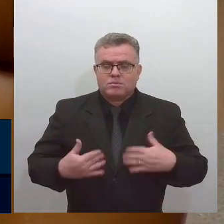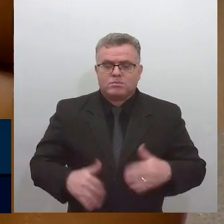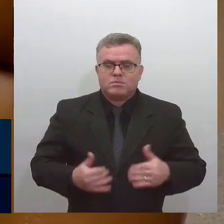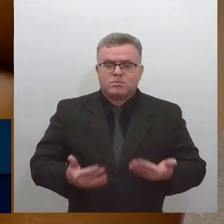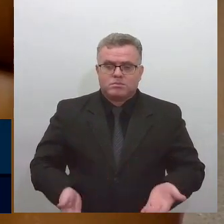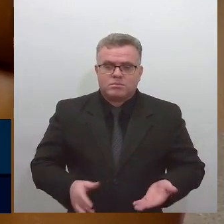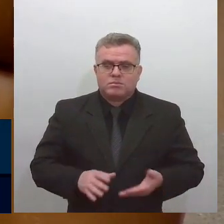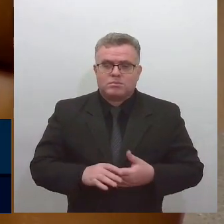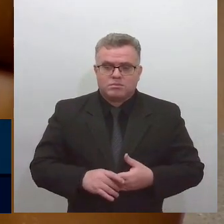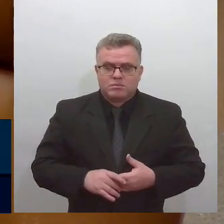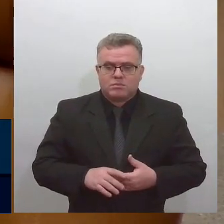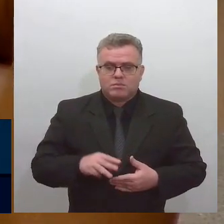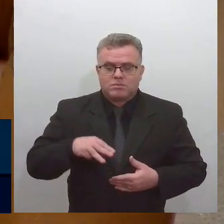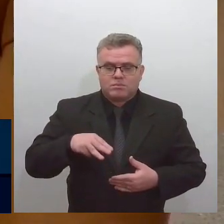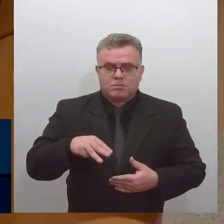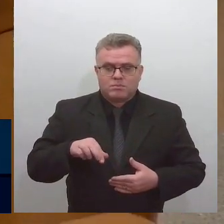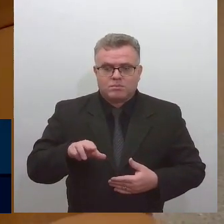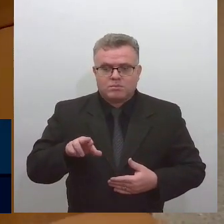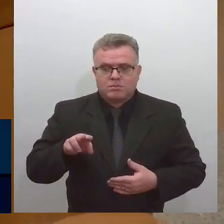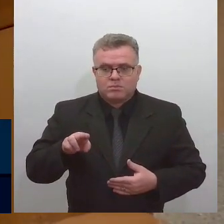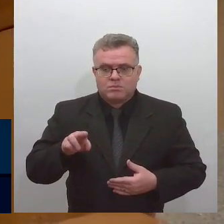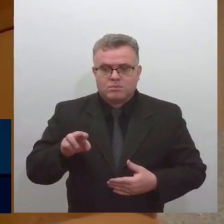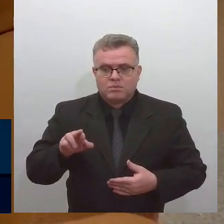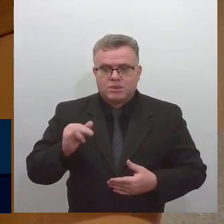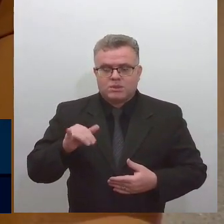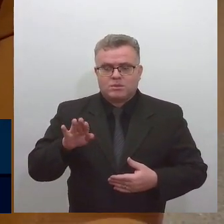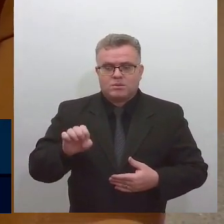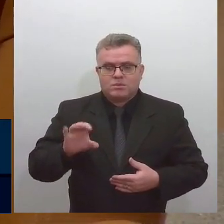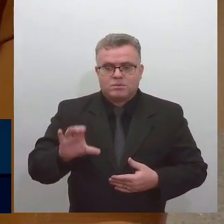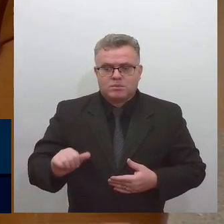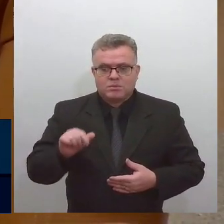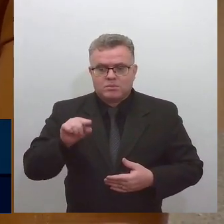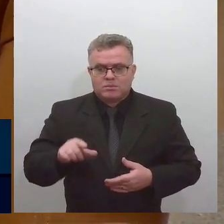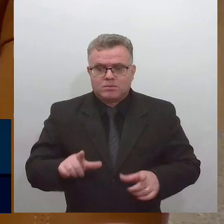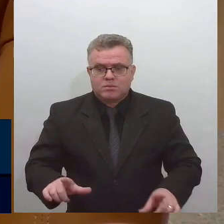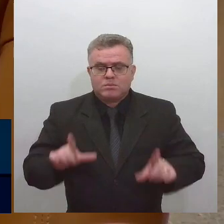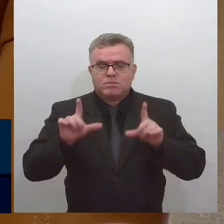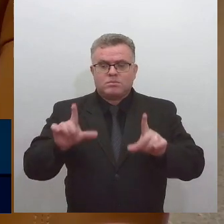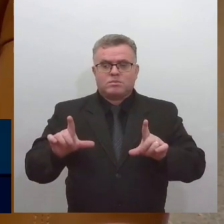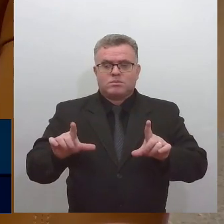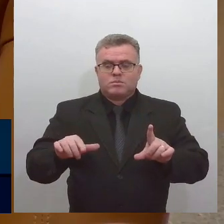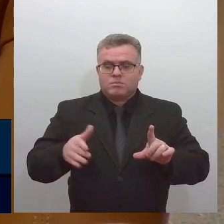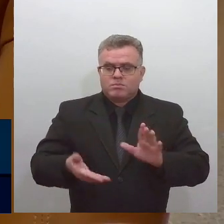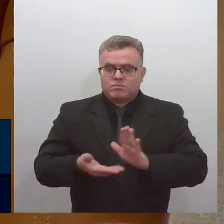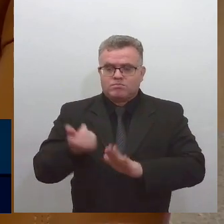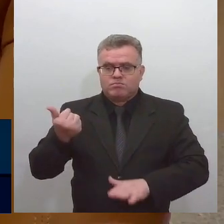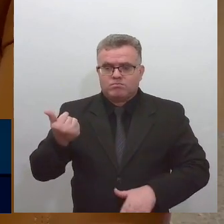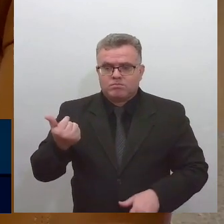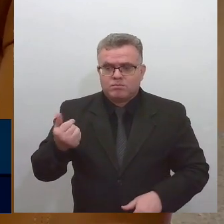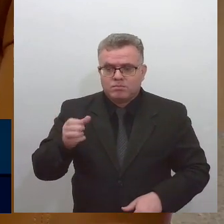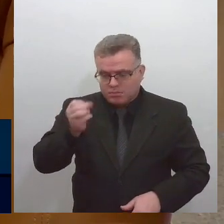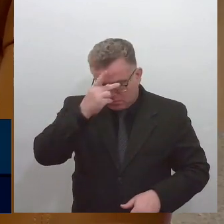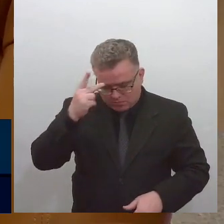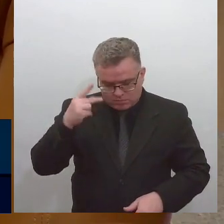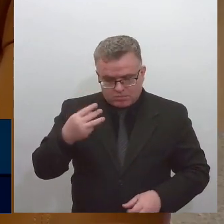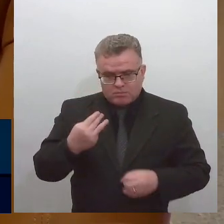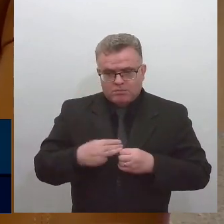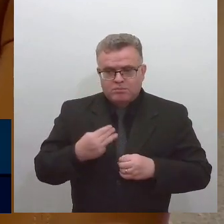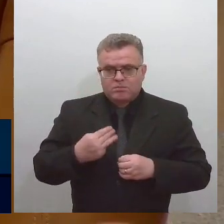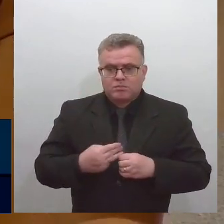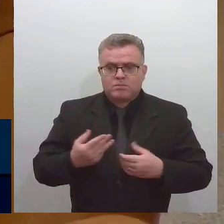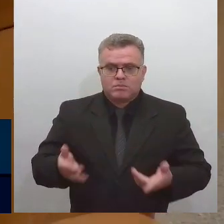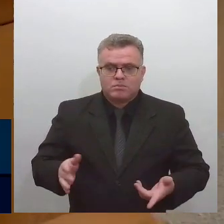Muribeca também porque já tinha sido colocada ali antes foi inclusive o Prefeito Municipal de aqui da banda Dr